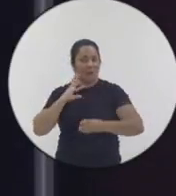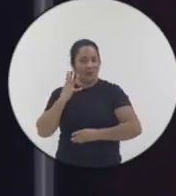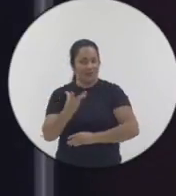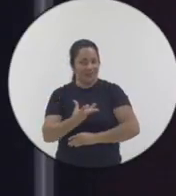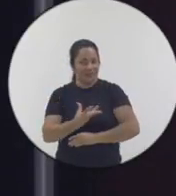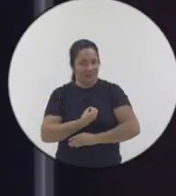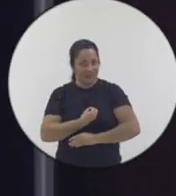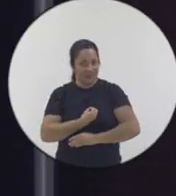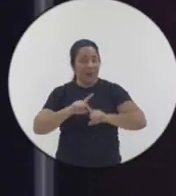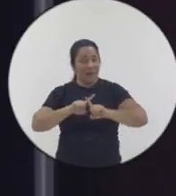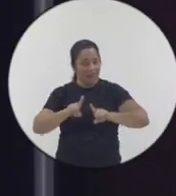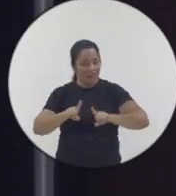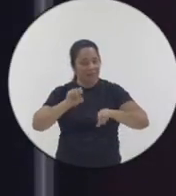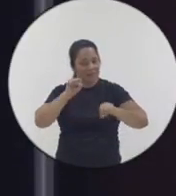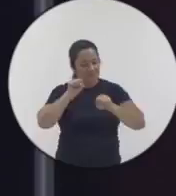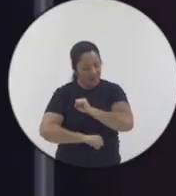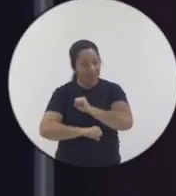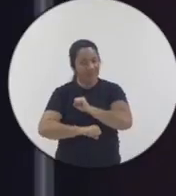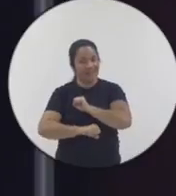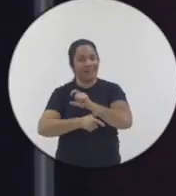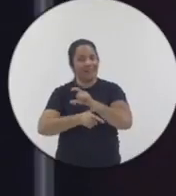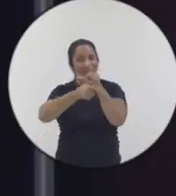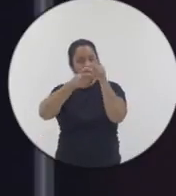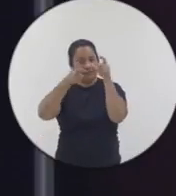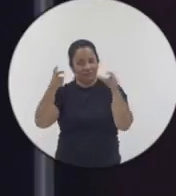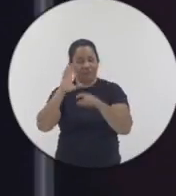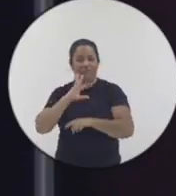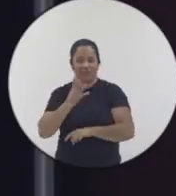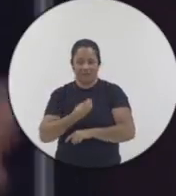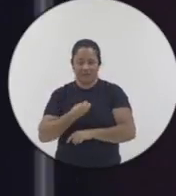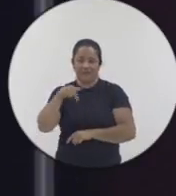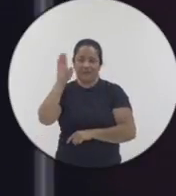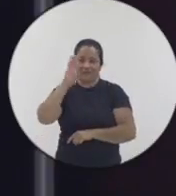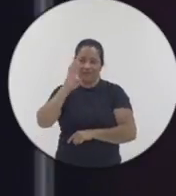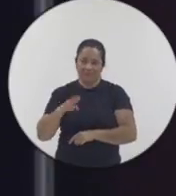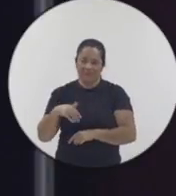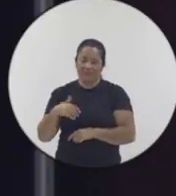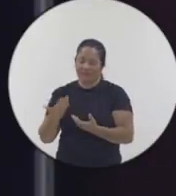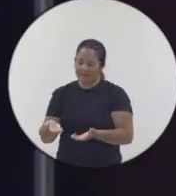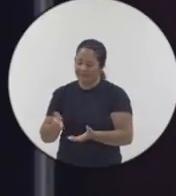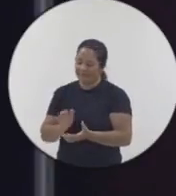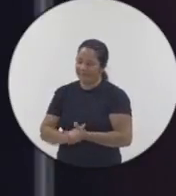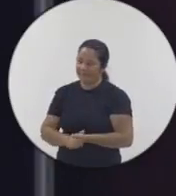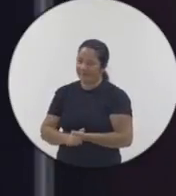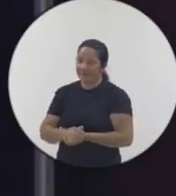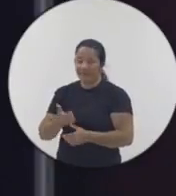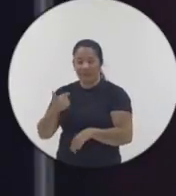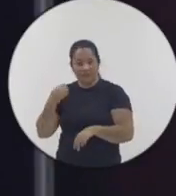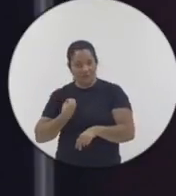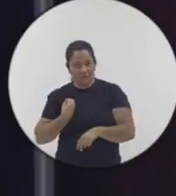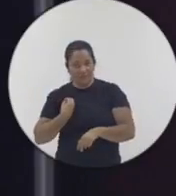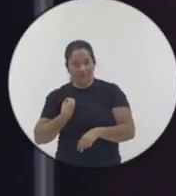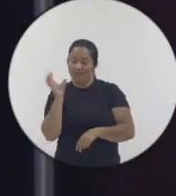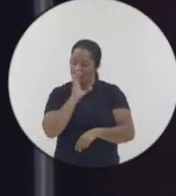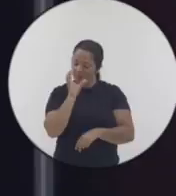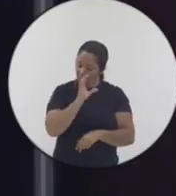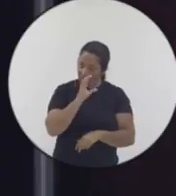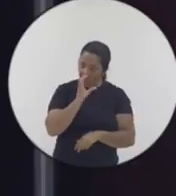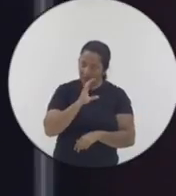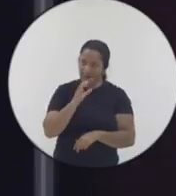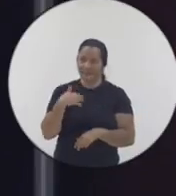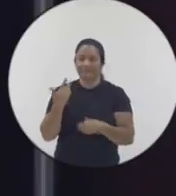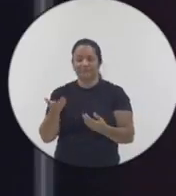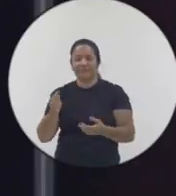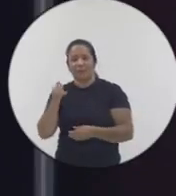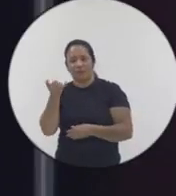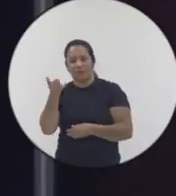Eu queria dizer que tempo esgotado e que eu amo todos vocês e que tento, nessa vida corrida, dar toda a atenção a espaços como